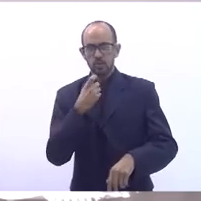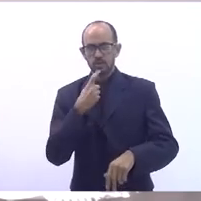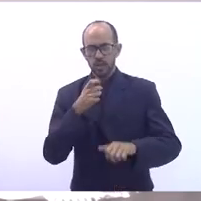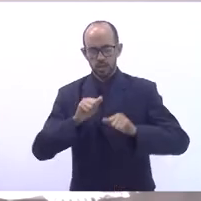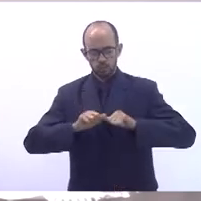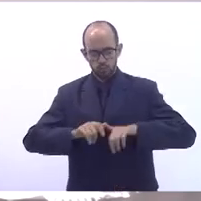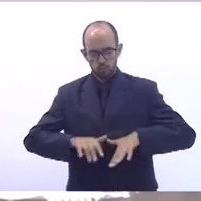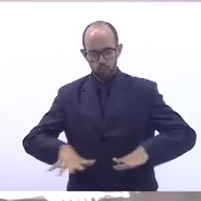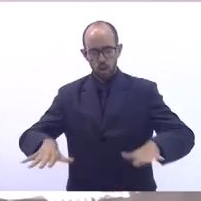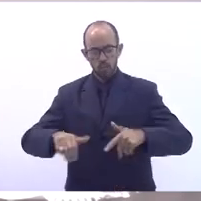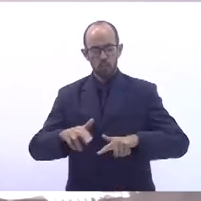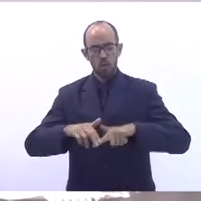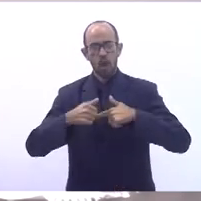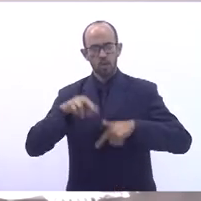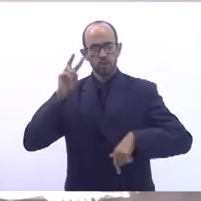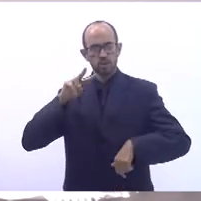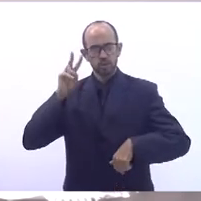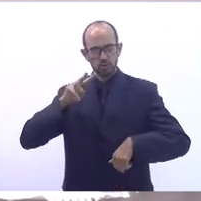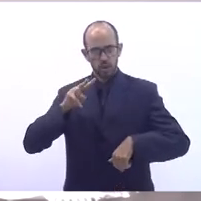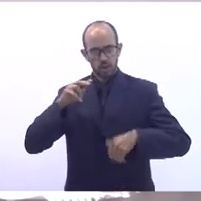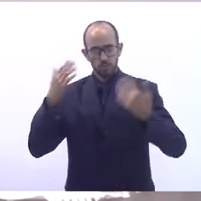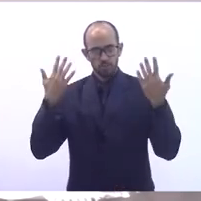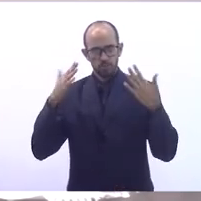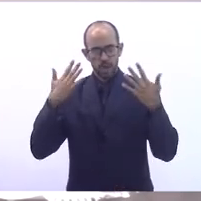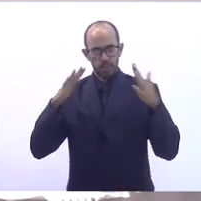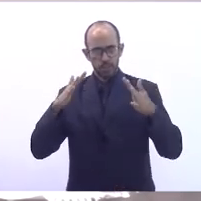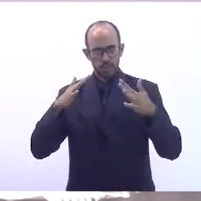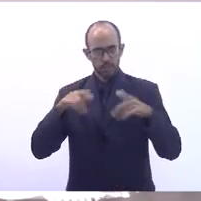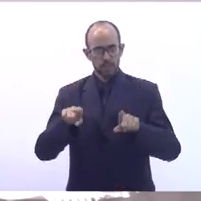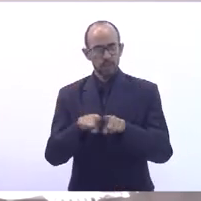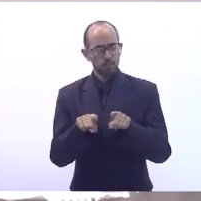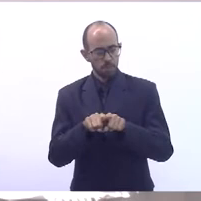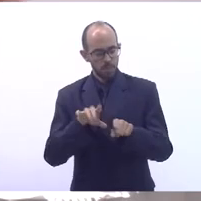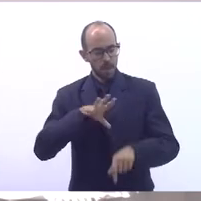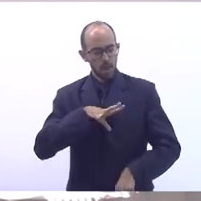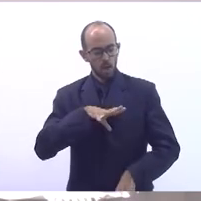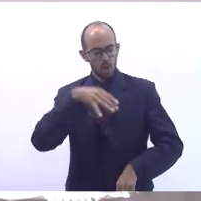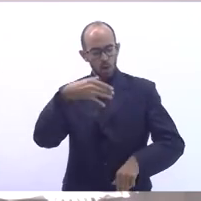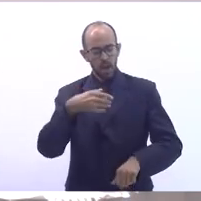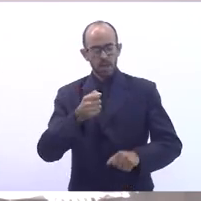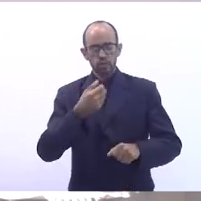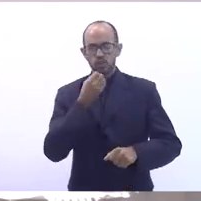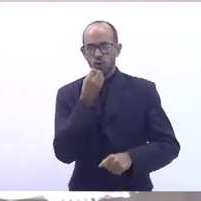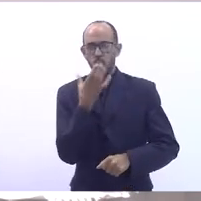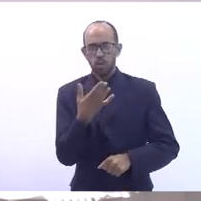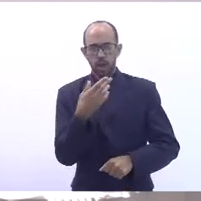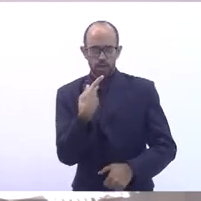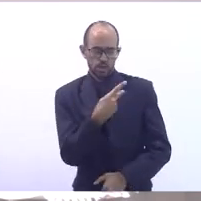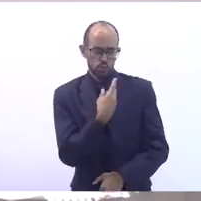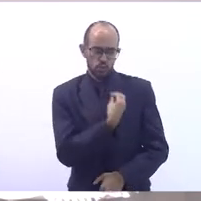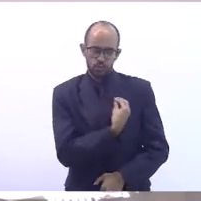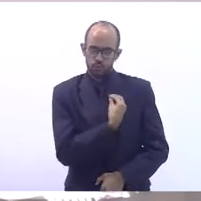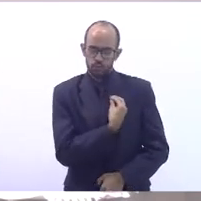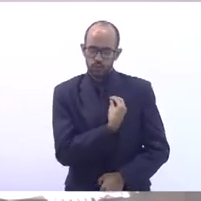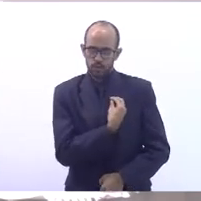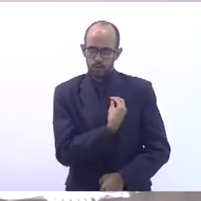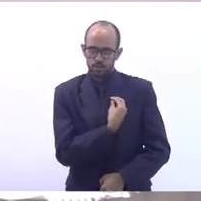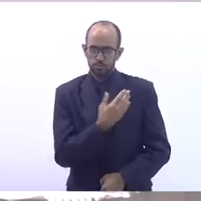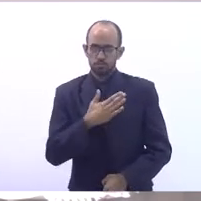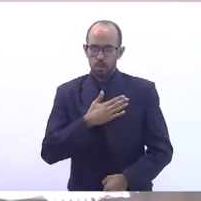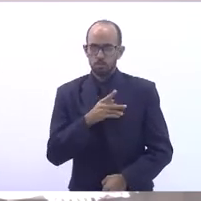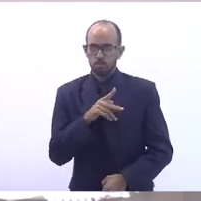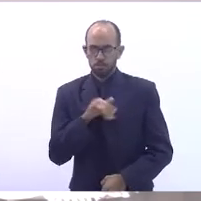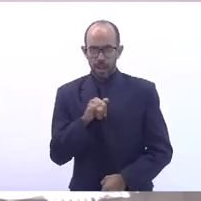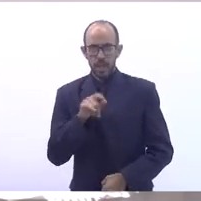que corre por causa dessa história Parabéns aí e inclusive pela tua coragem de se expor dessa forma daqui meu pai era